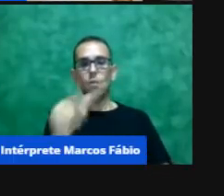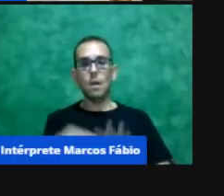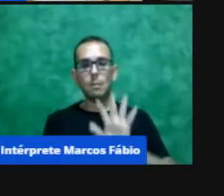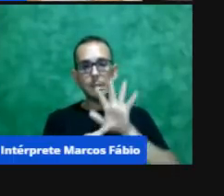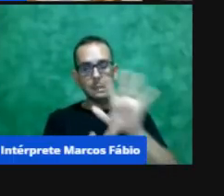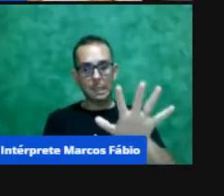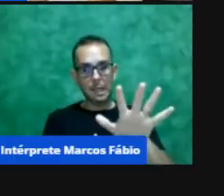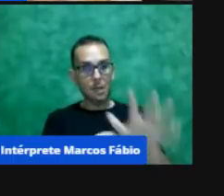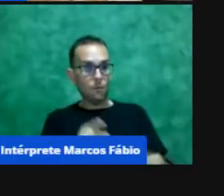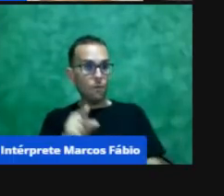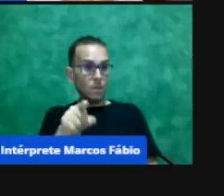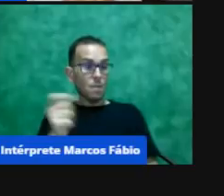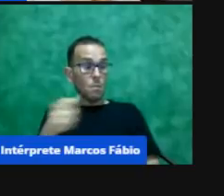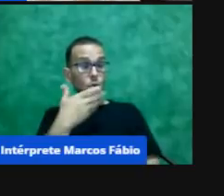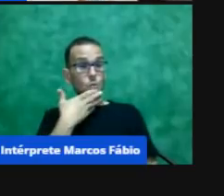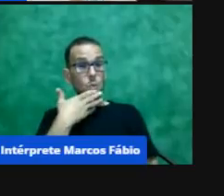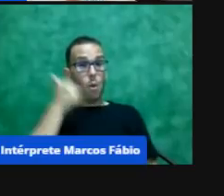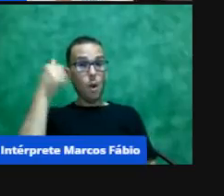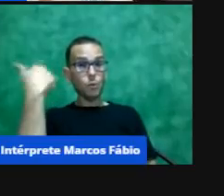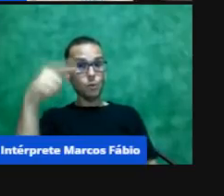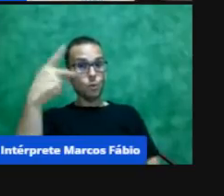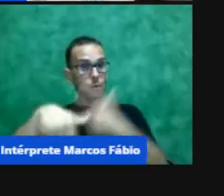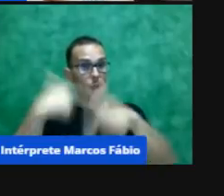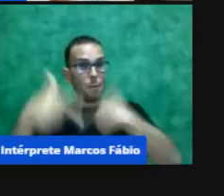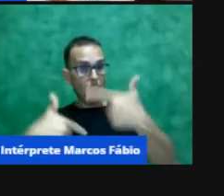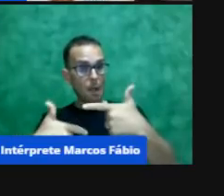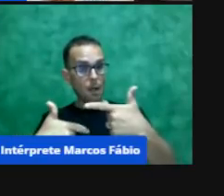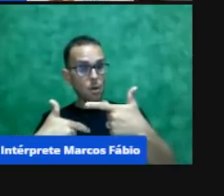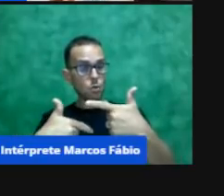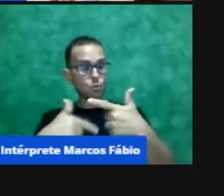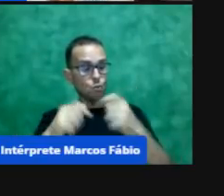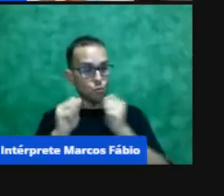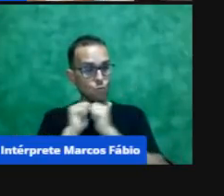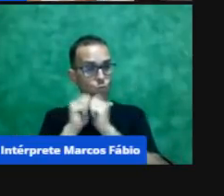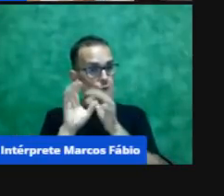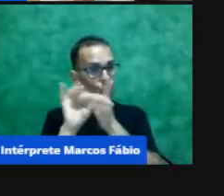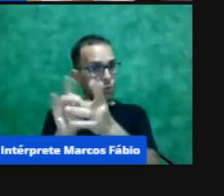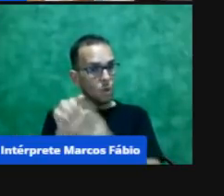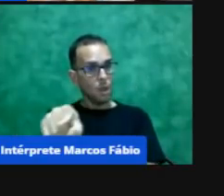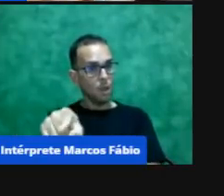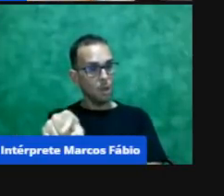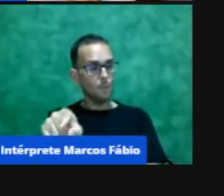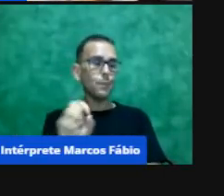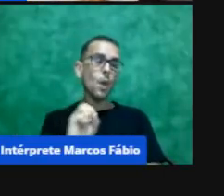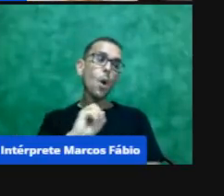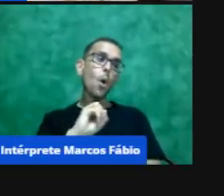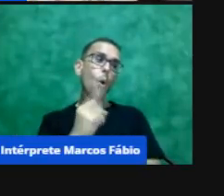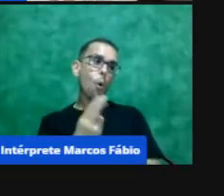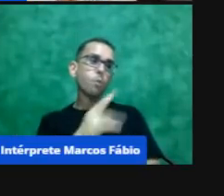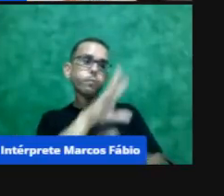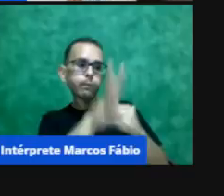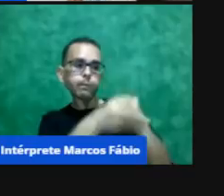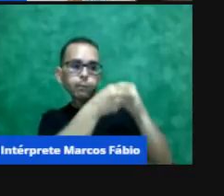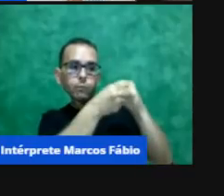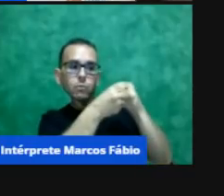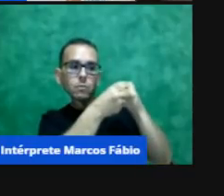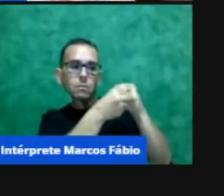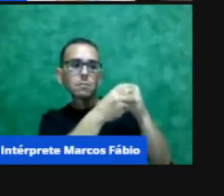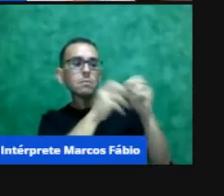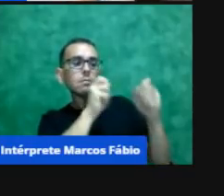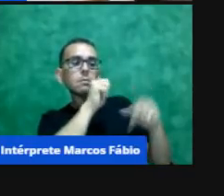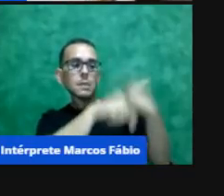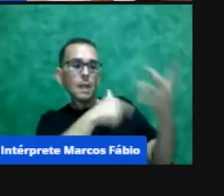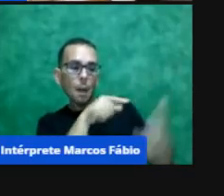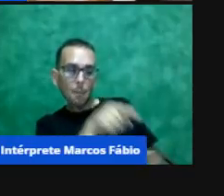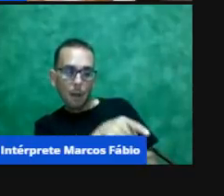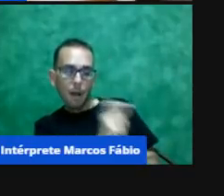você pode melhorar o seu trabalho em cima daquela proposta ali, você pode incrementar aquele trabalho dele,